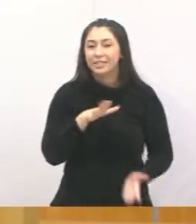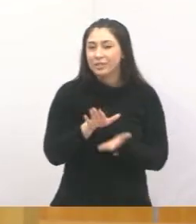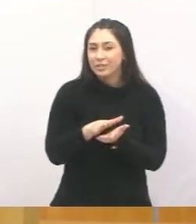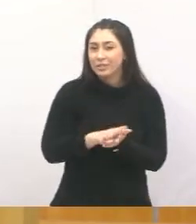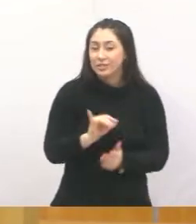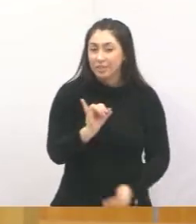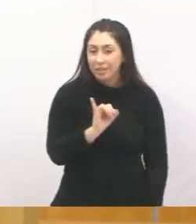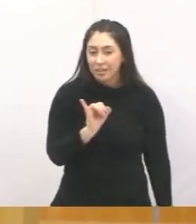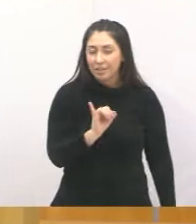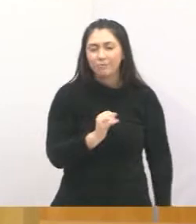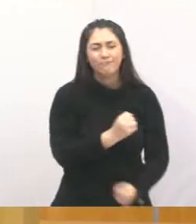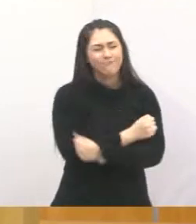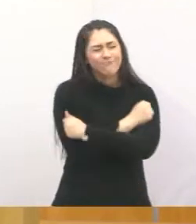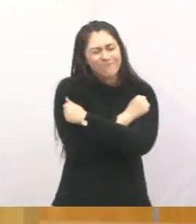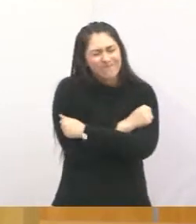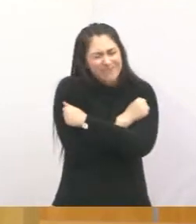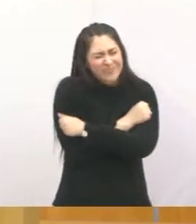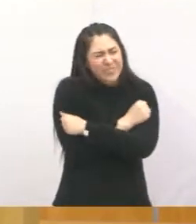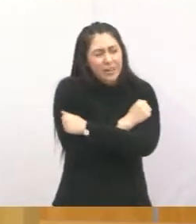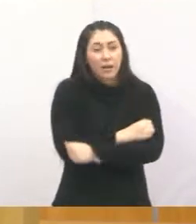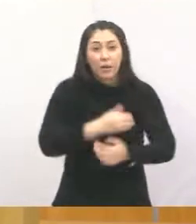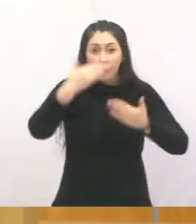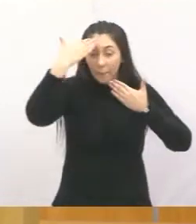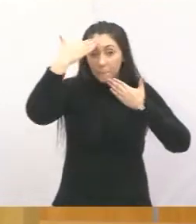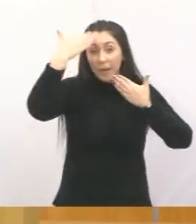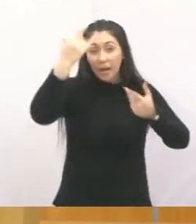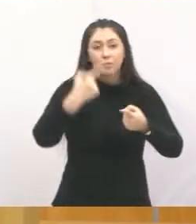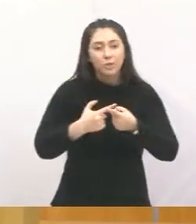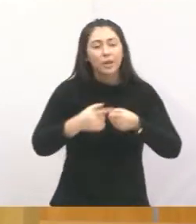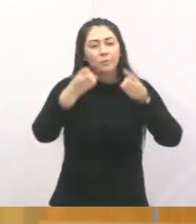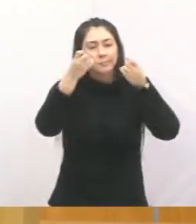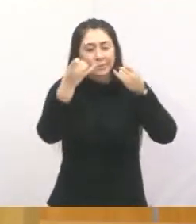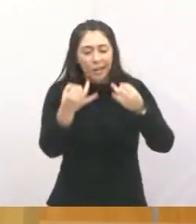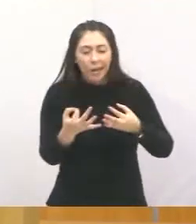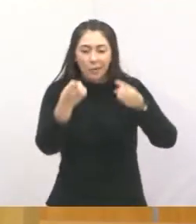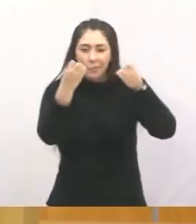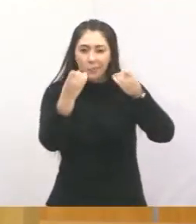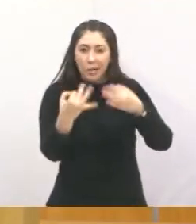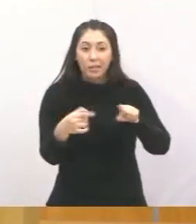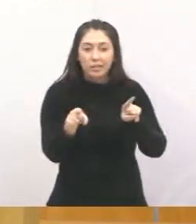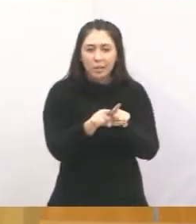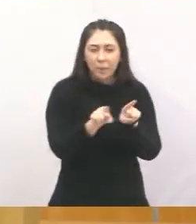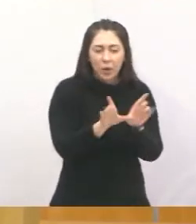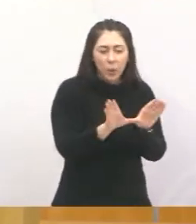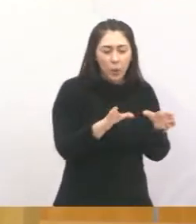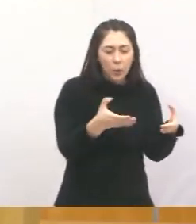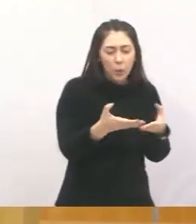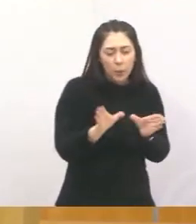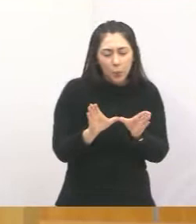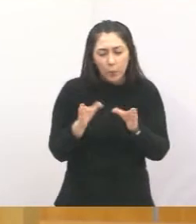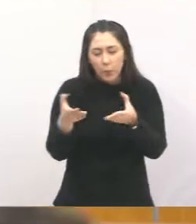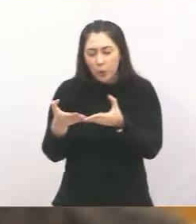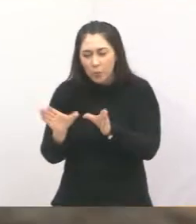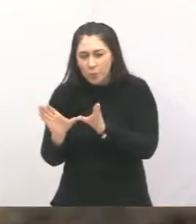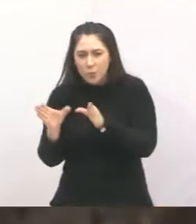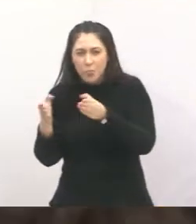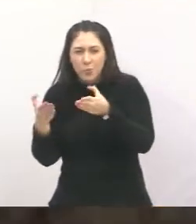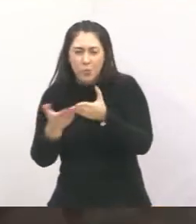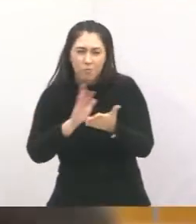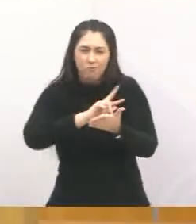abraço e o meu muito obrigado pelas explicações, o pessoal dos conselhos, tanto fiscal